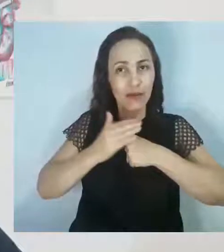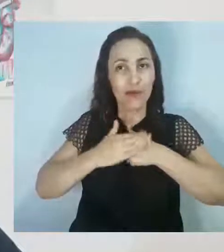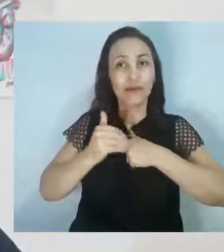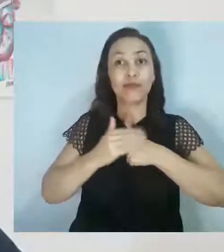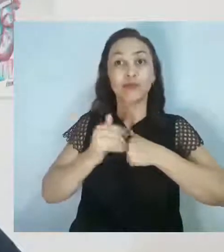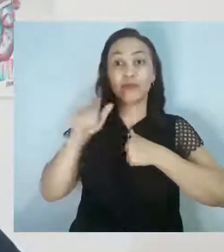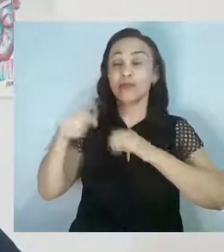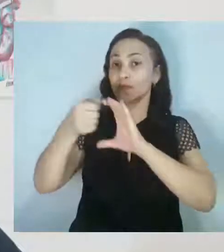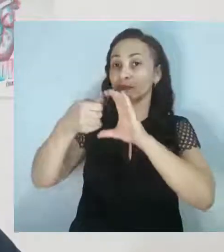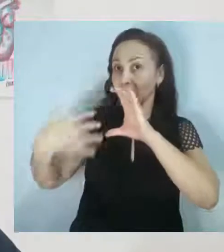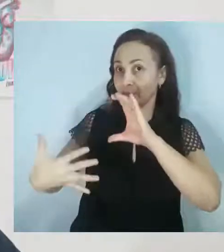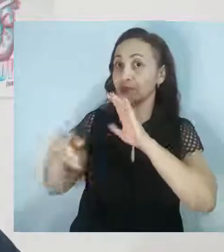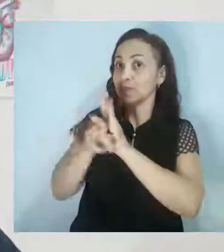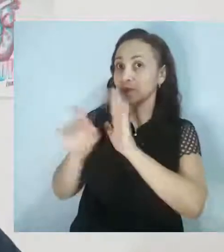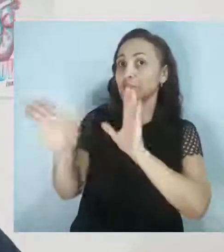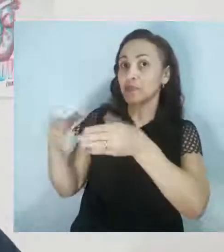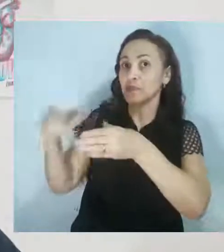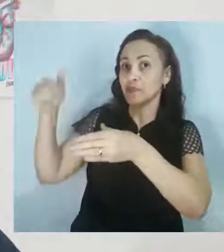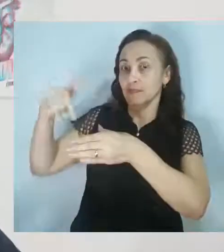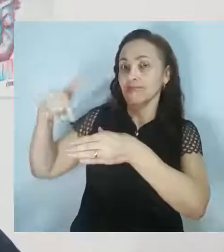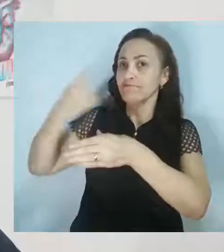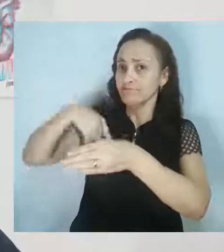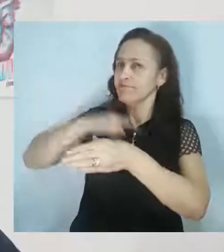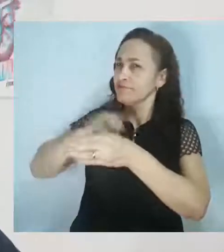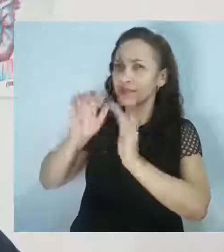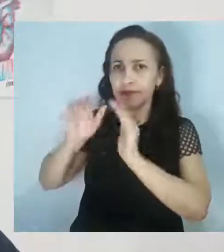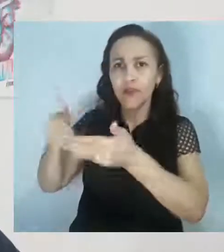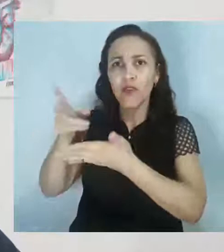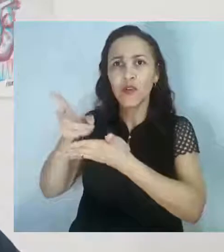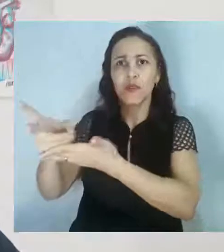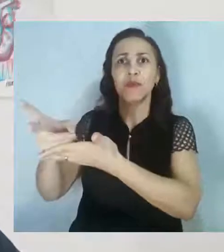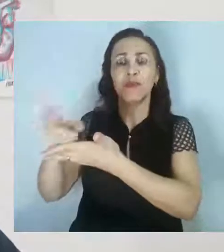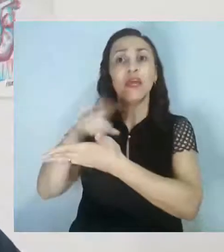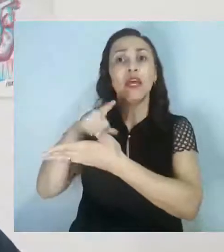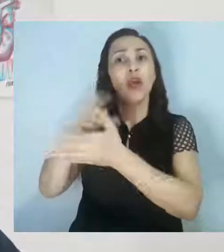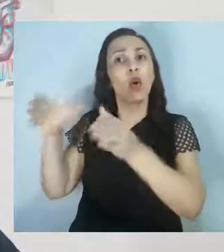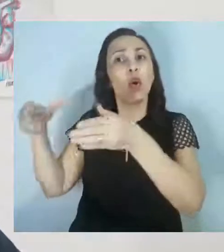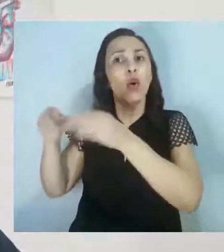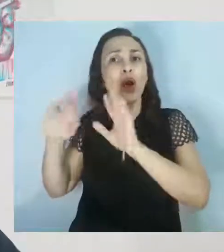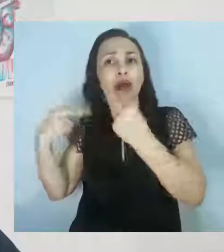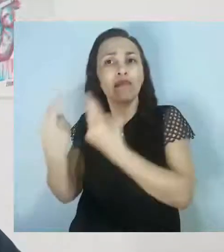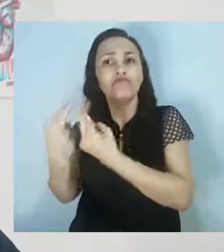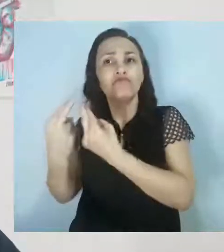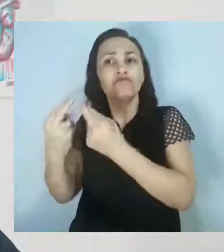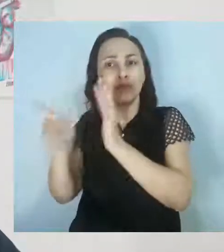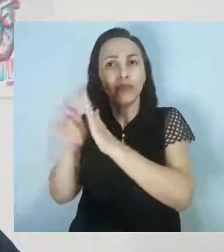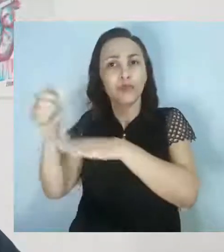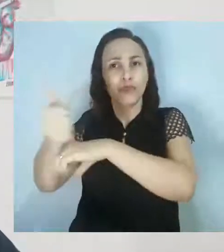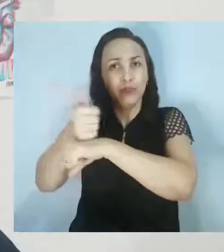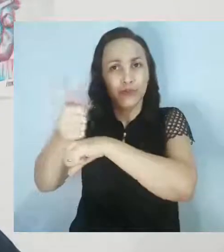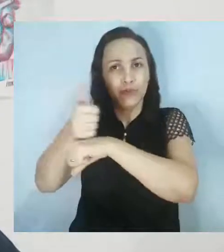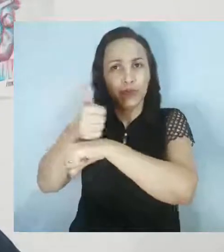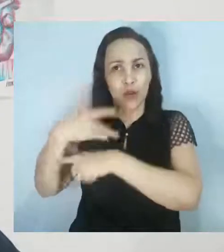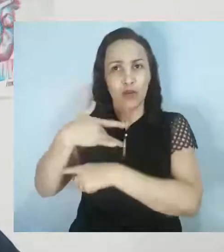Uma característica que na nossa comunidade nós trabalhamos muito em um dos retiros de profissionais